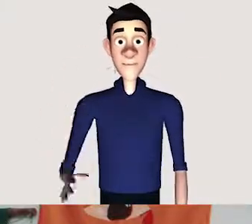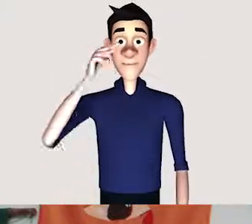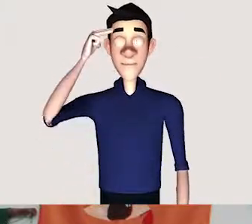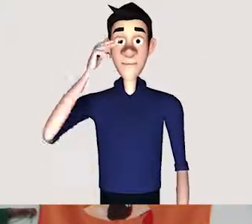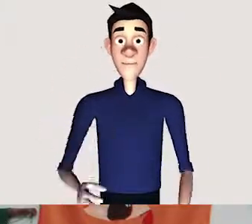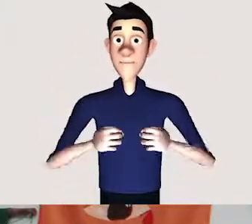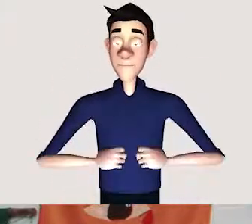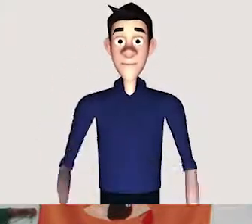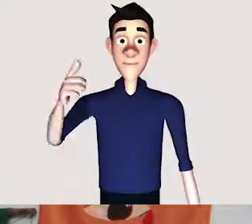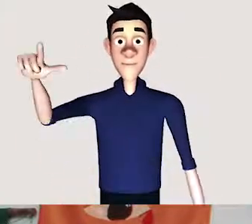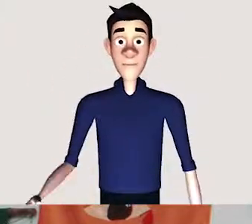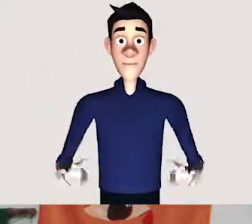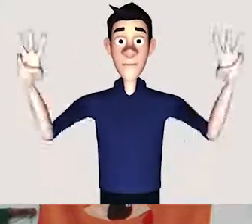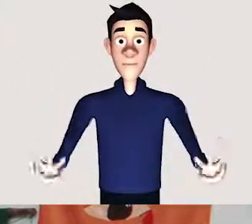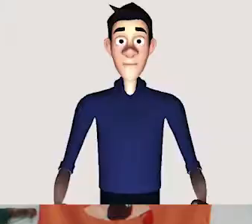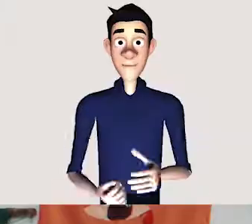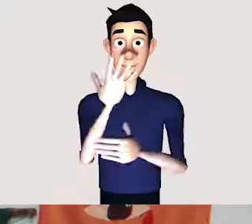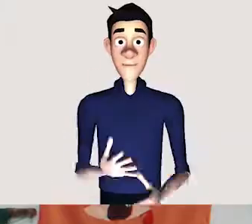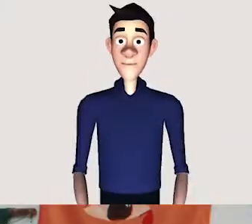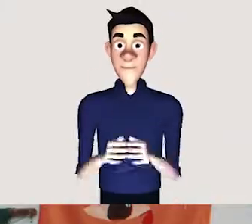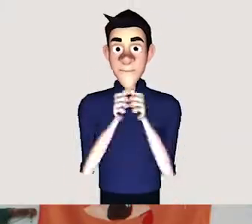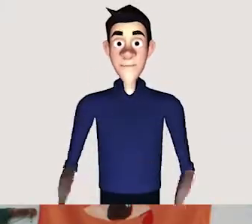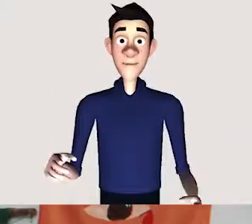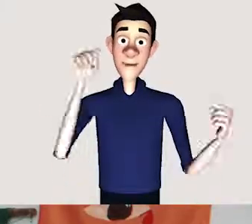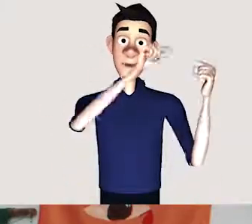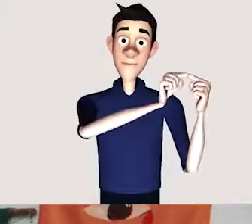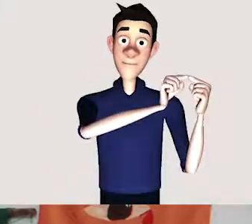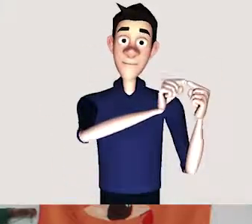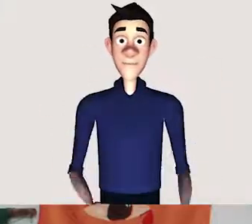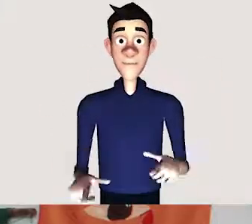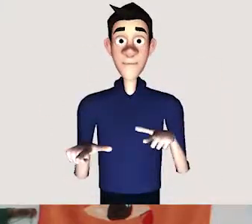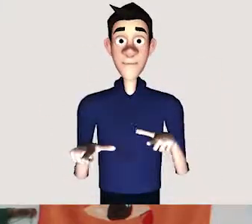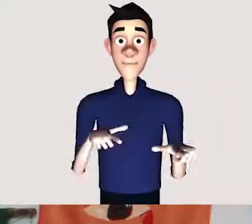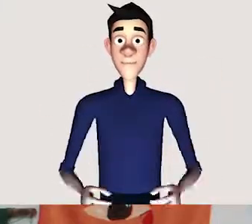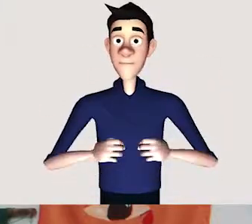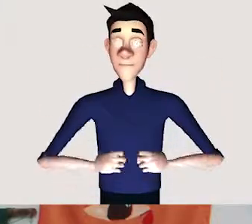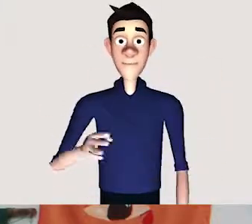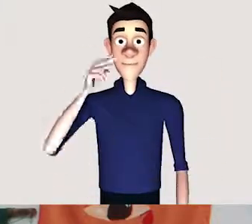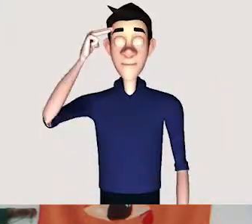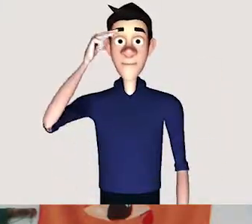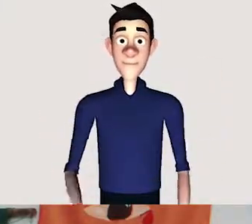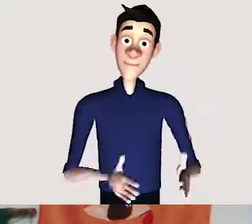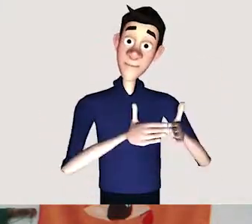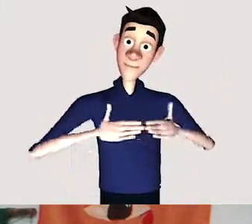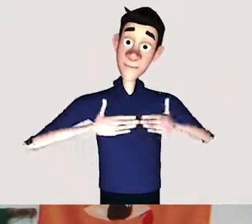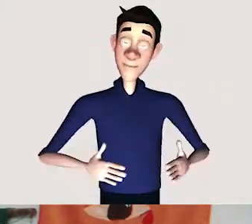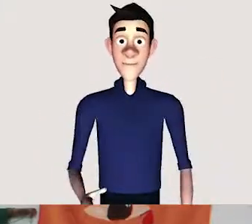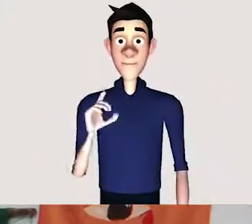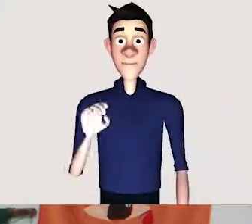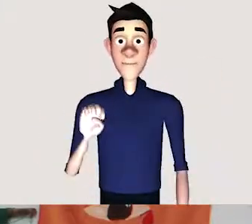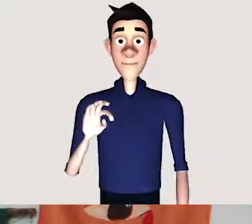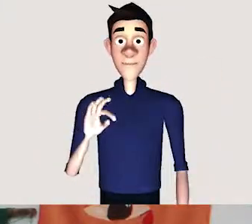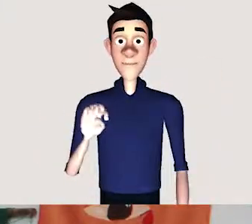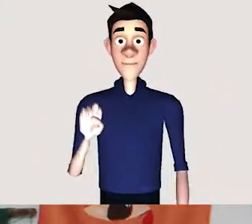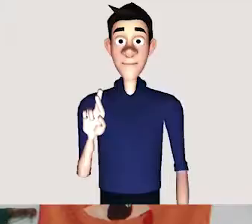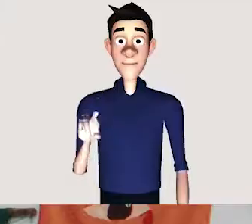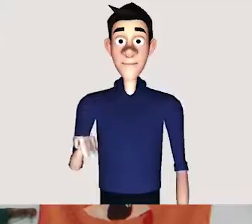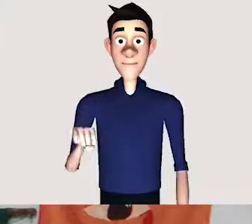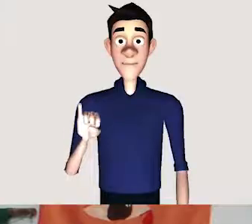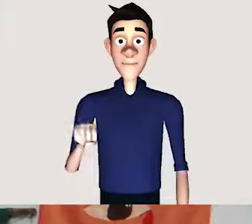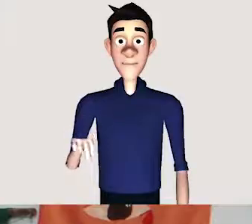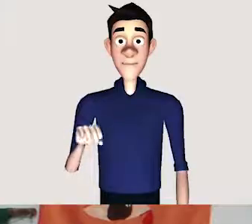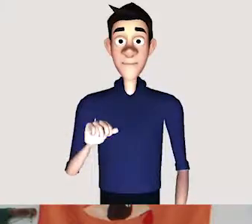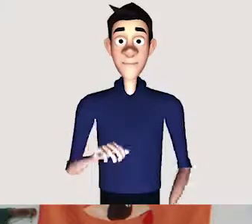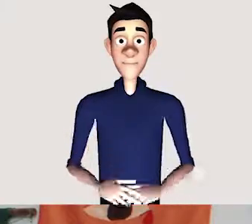a memória do poder. E outros museus surgem com o objetivo de trabalhar o poder